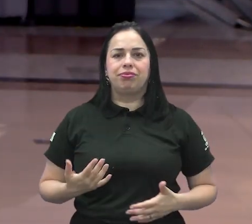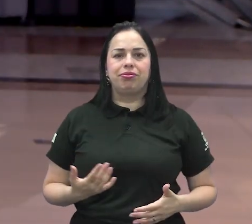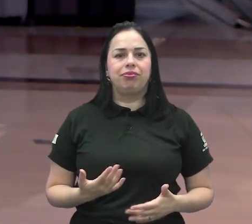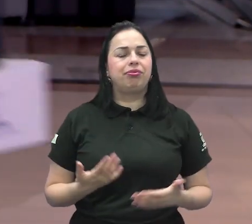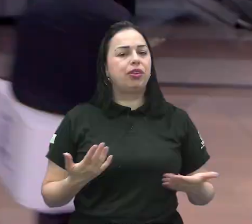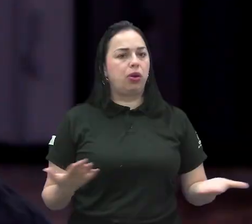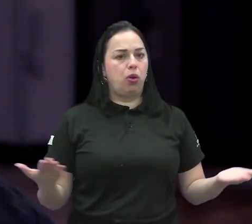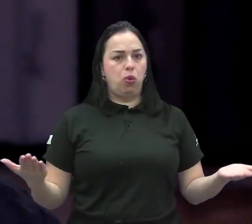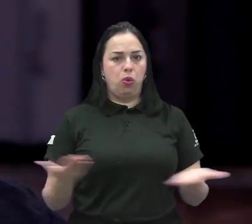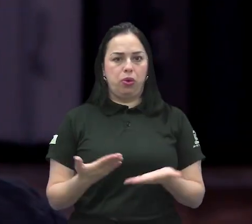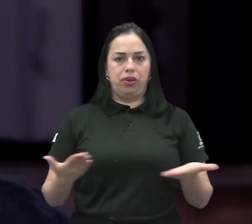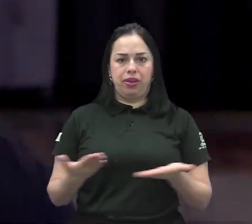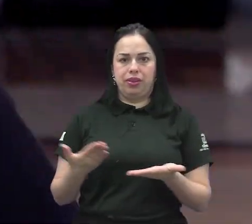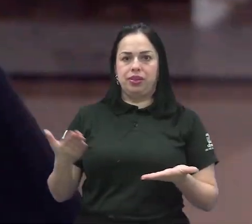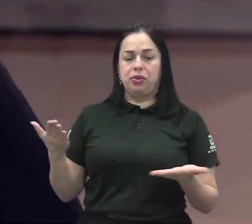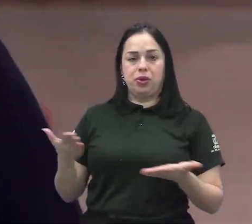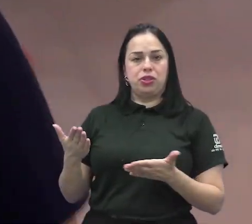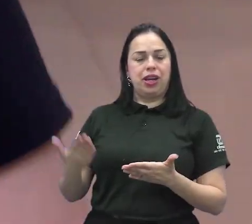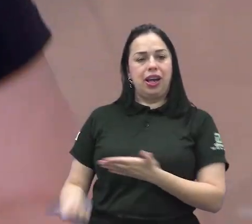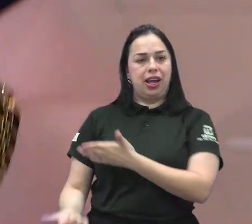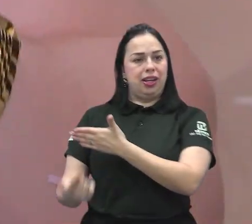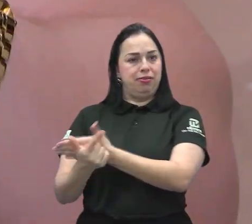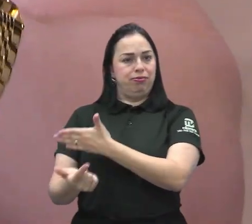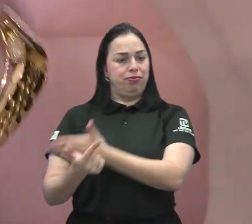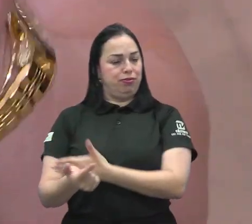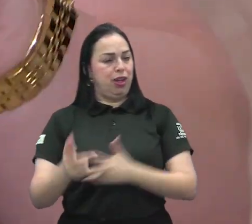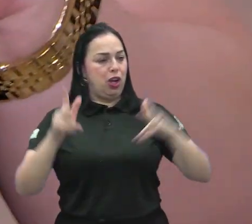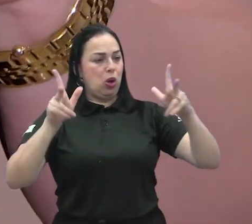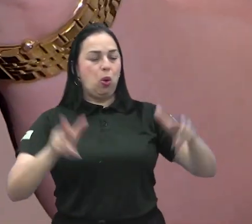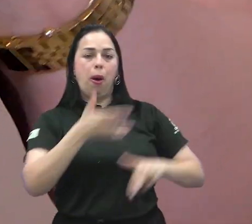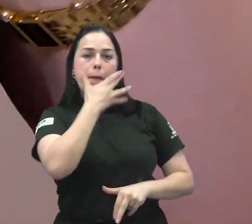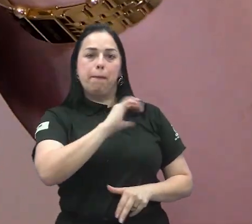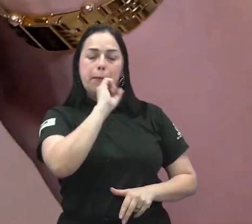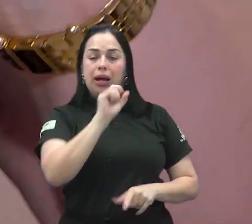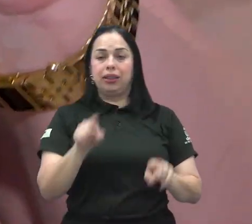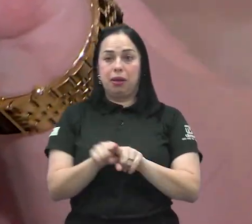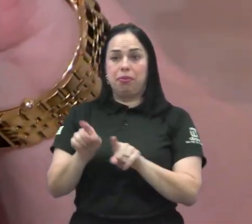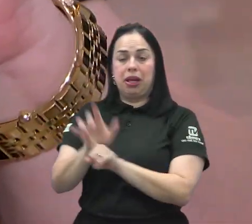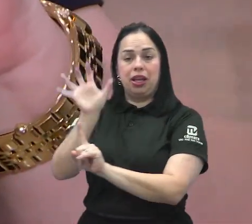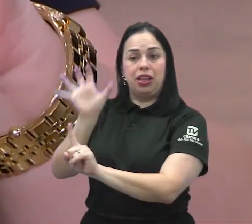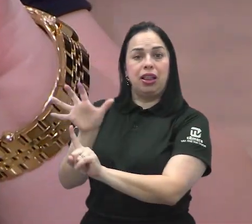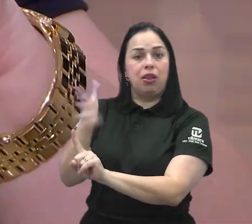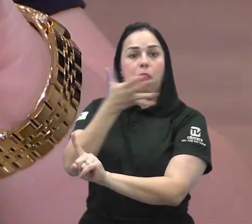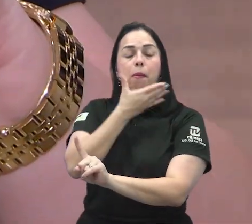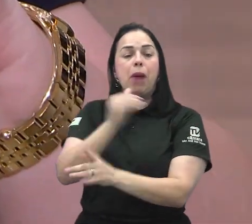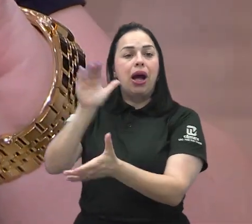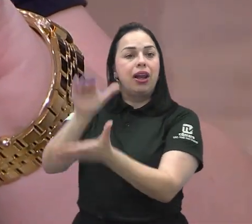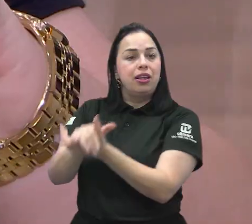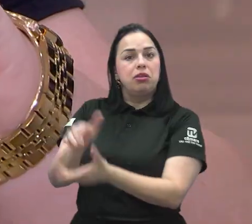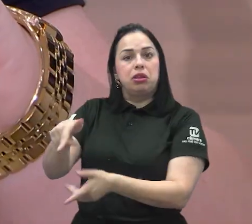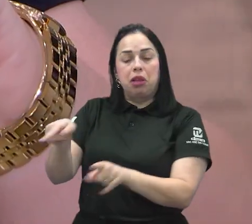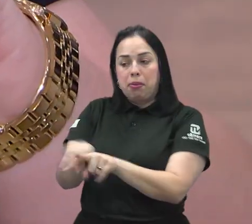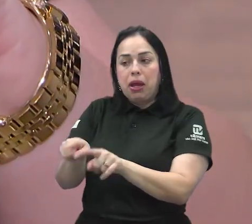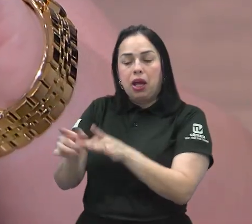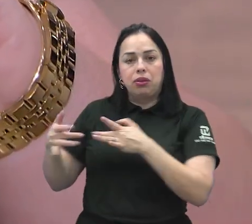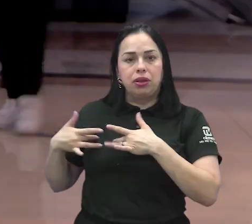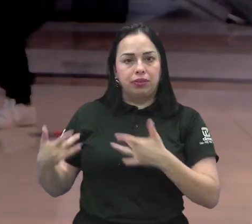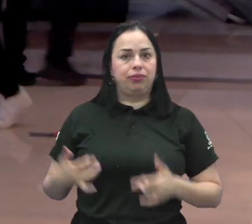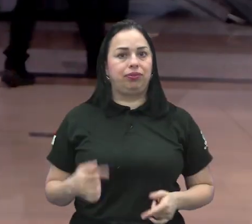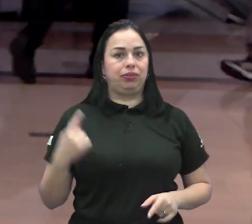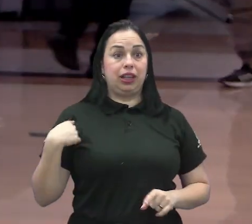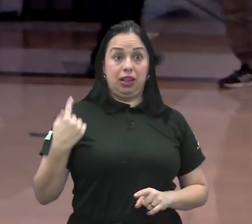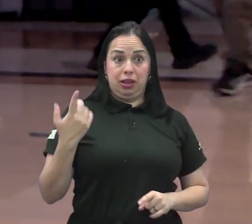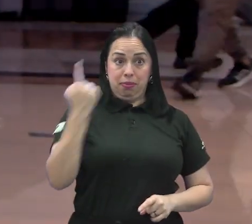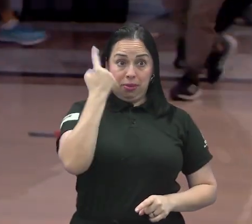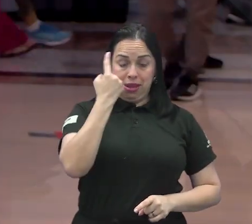gratificante. Legal. Hoje, ela faz o papel que o pai fazia. Incentiva o marido a ser um doador também.